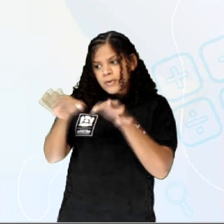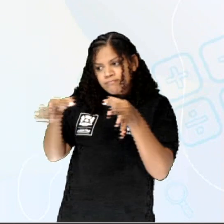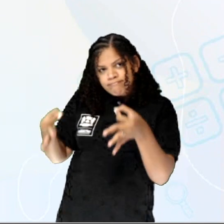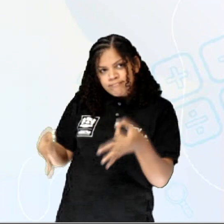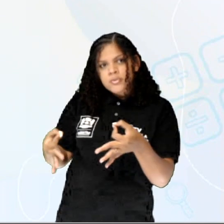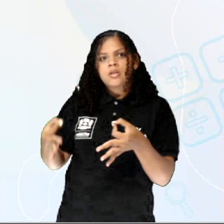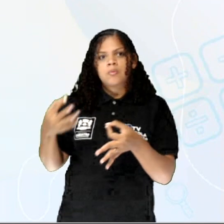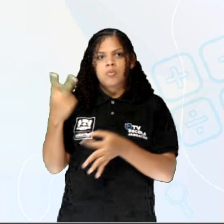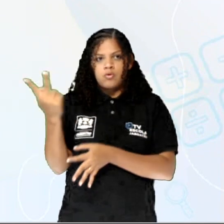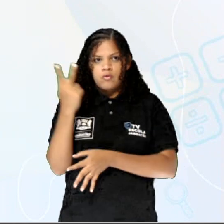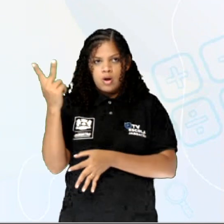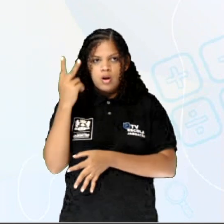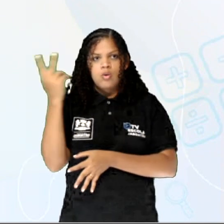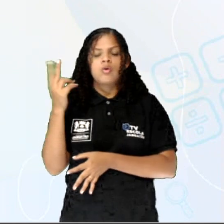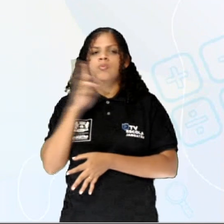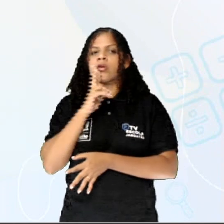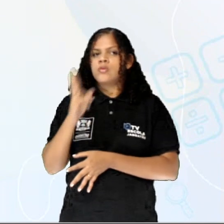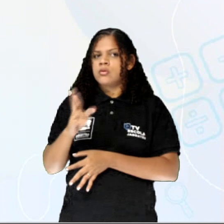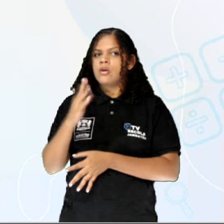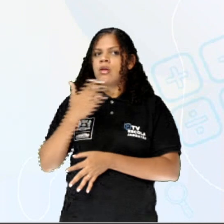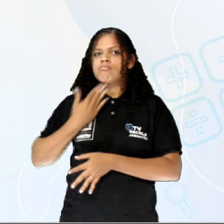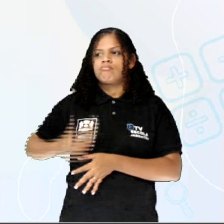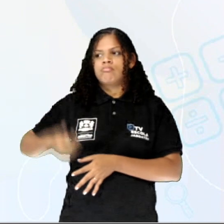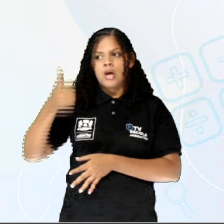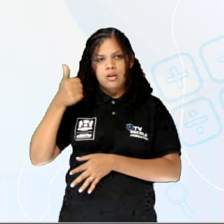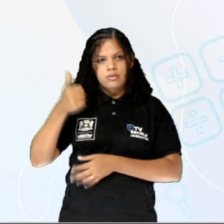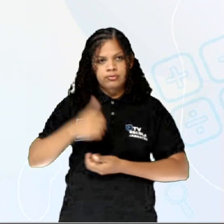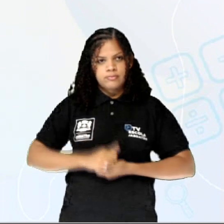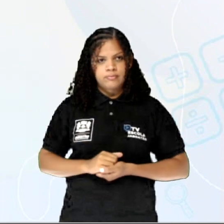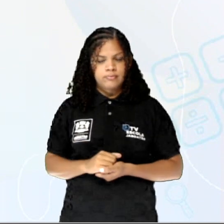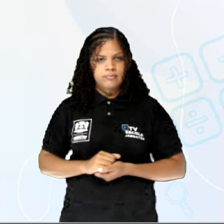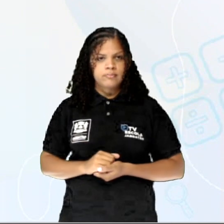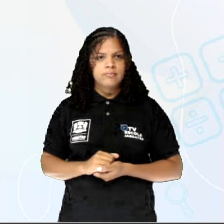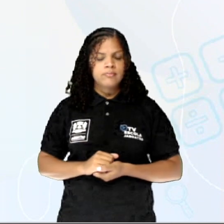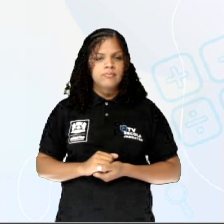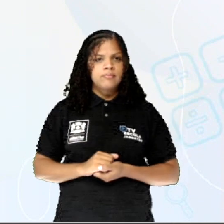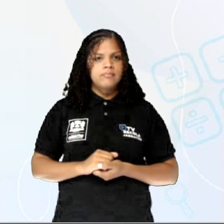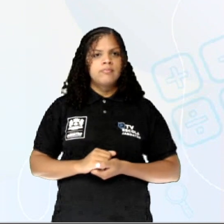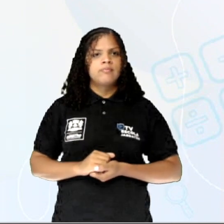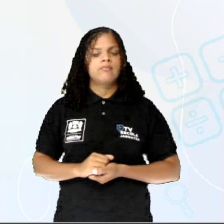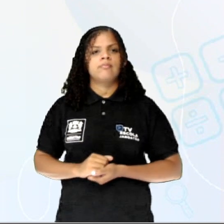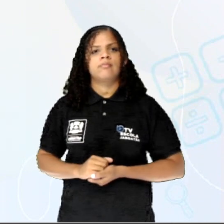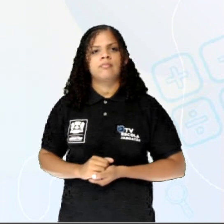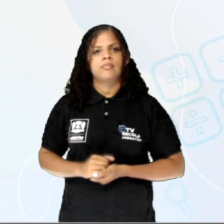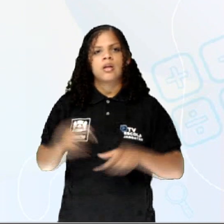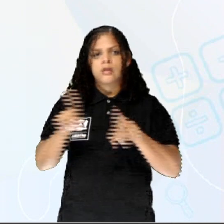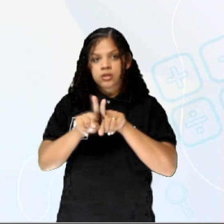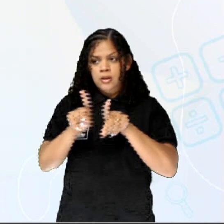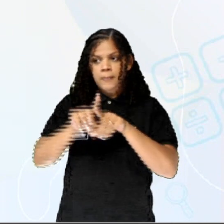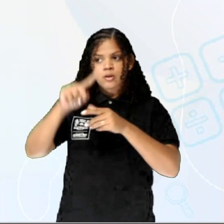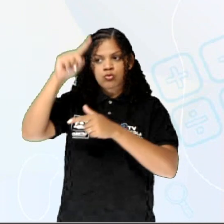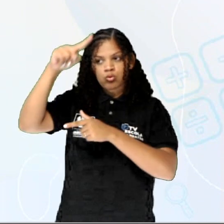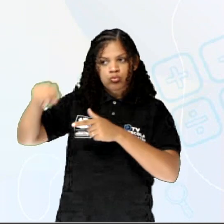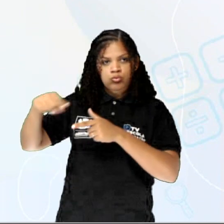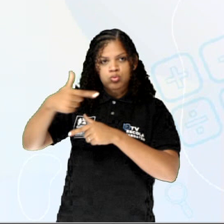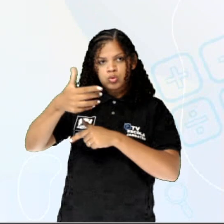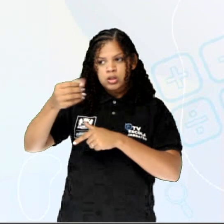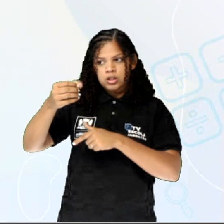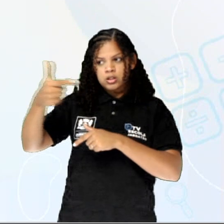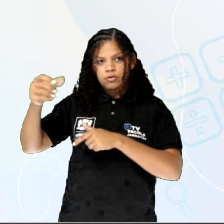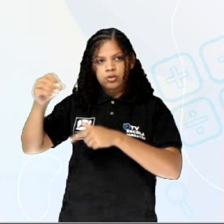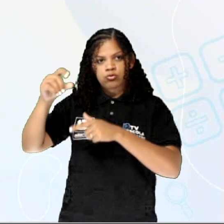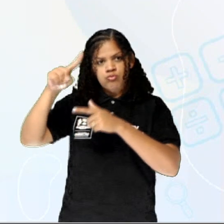pode fazer algumas coisas que facilitam a conta da gente. Por exemplo, esse 8 aqui eu posso cortar com 800,